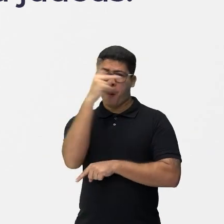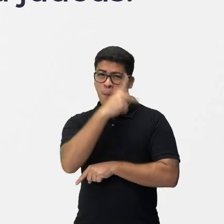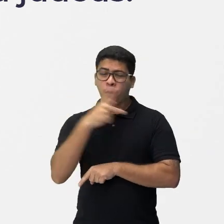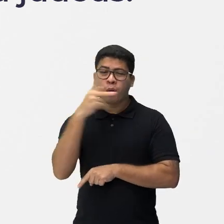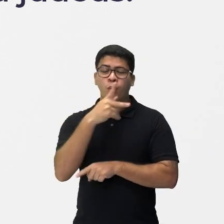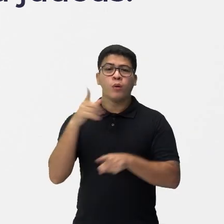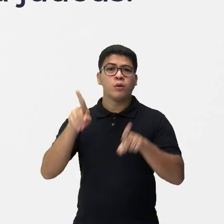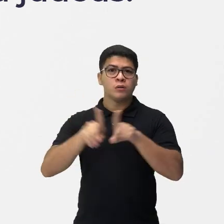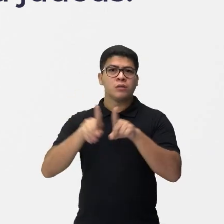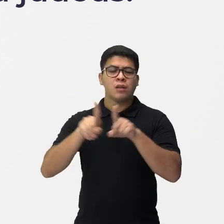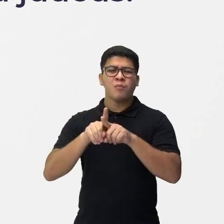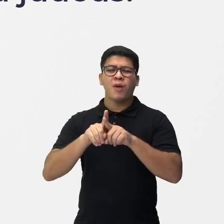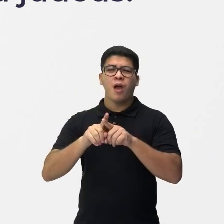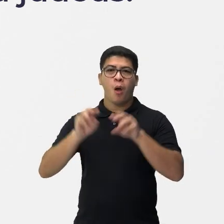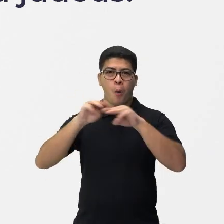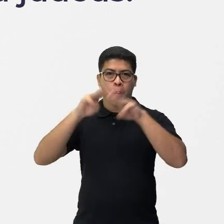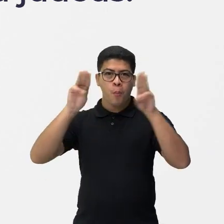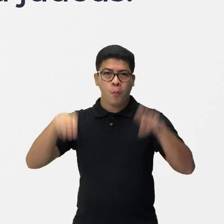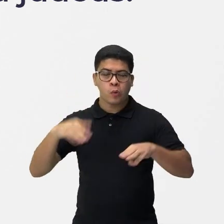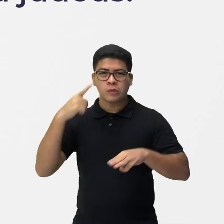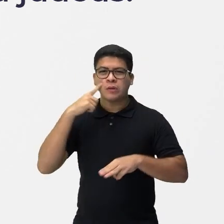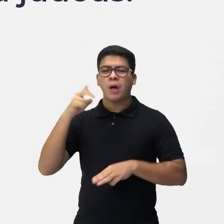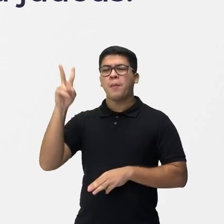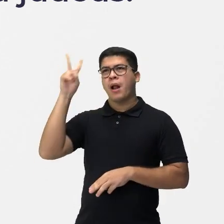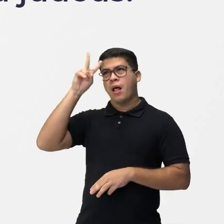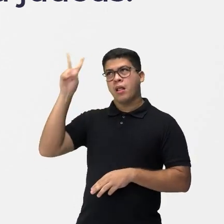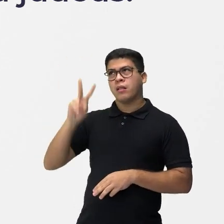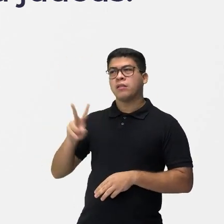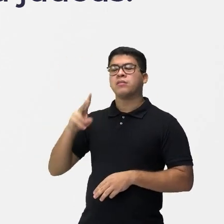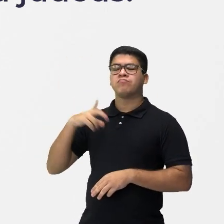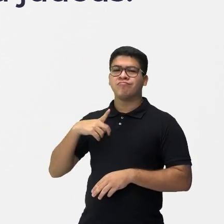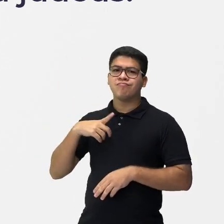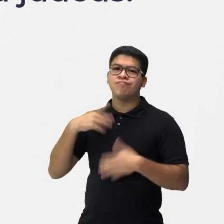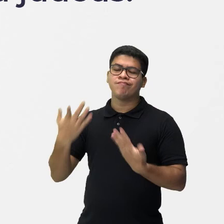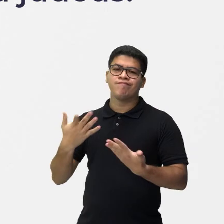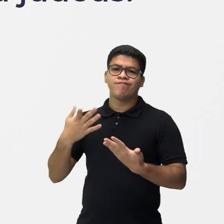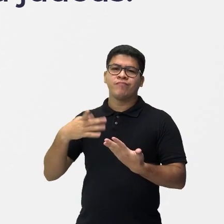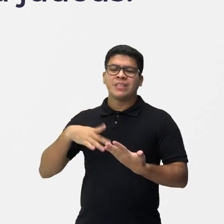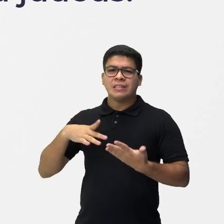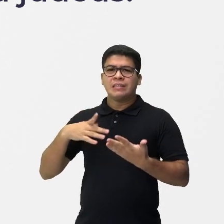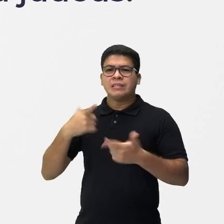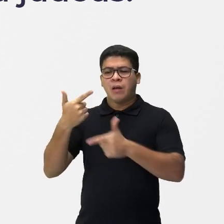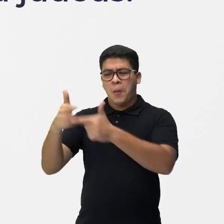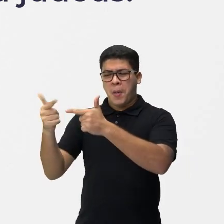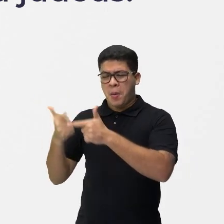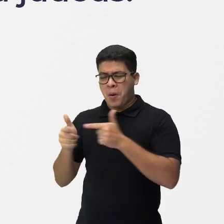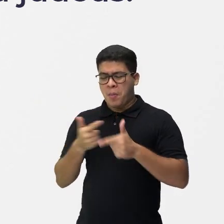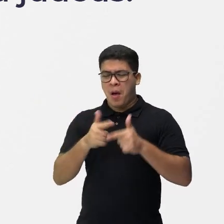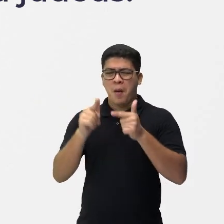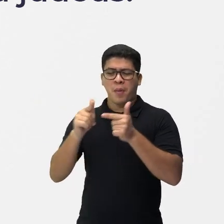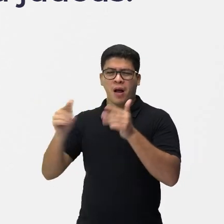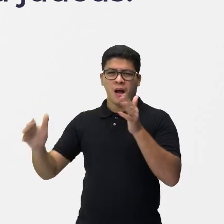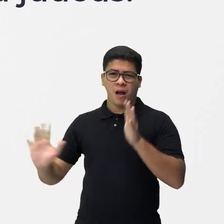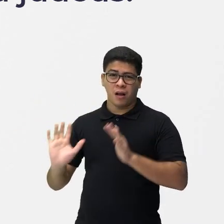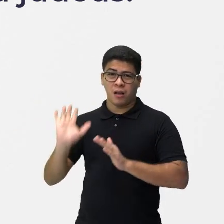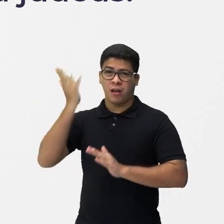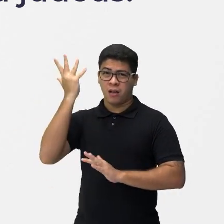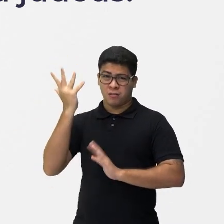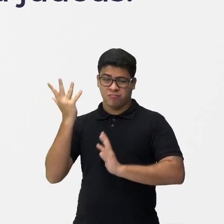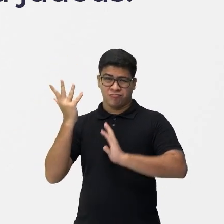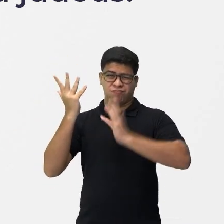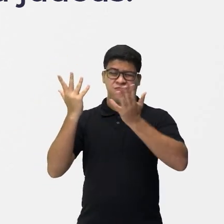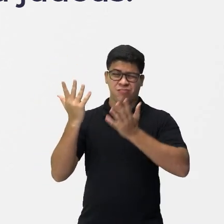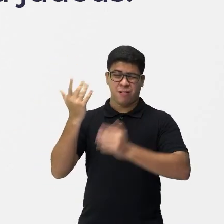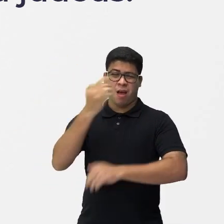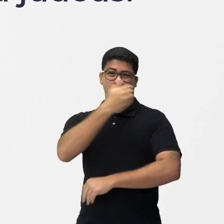de museus para relembrar as feridas aí deixadas pelo Holocausto, né? Quando o